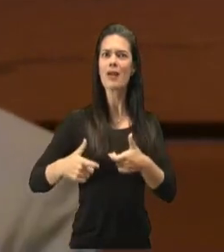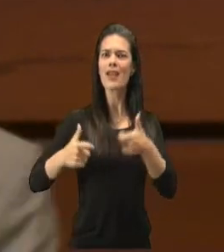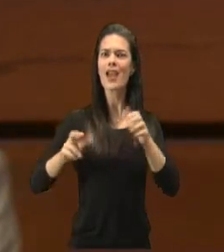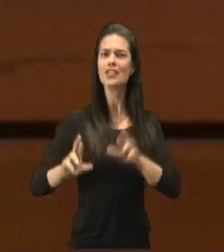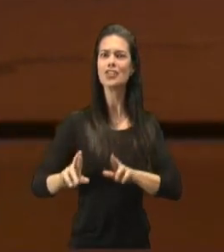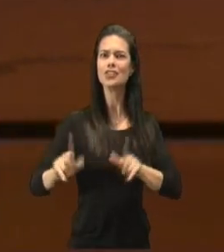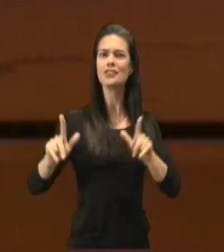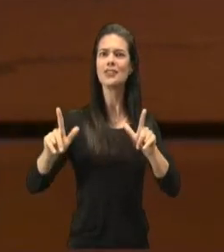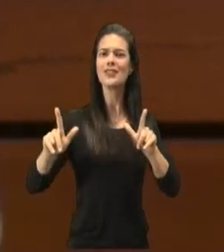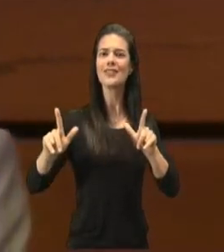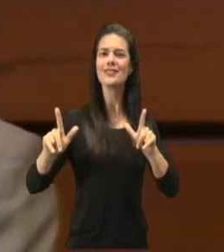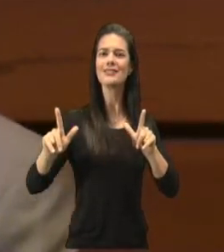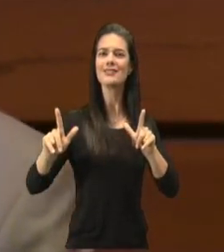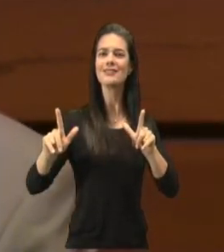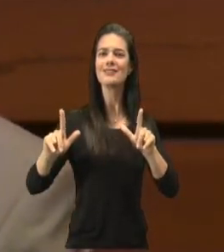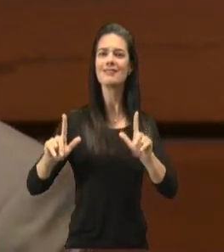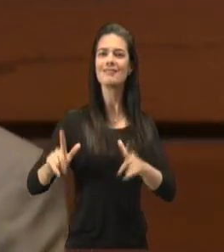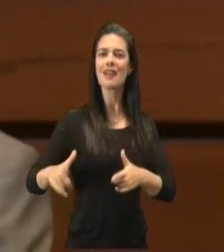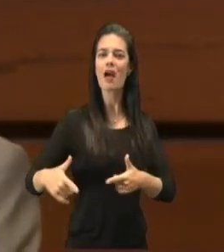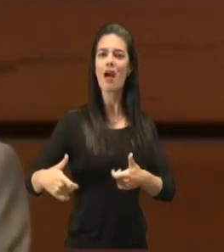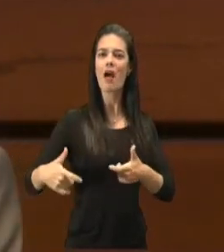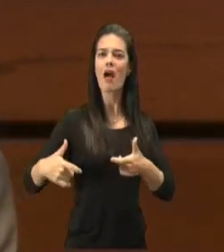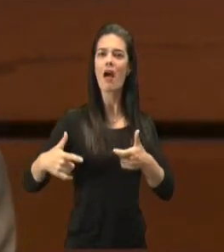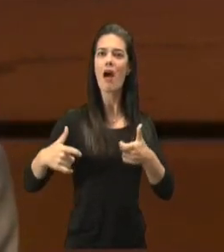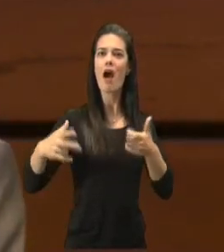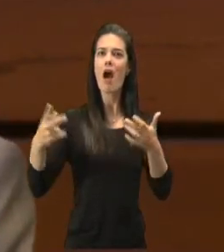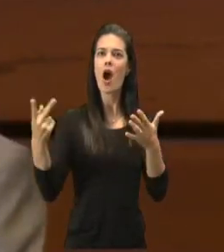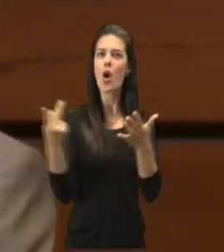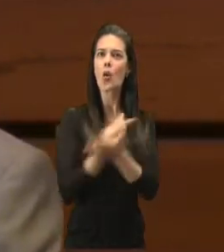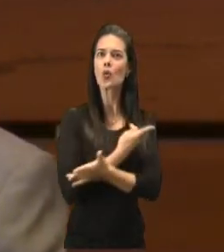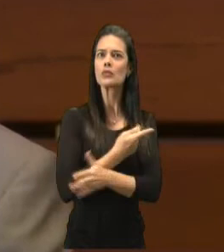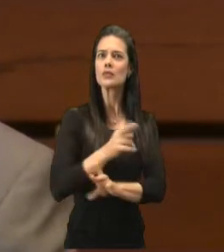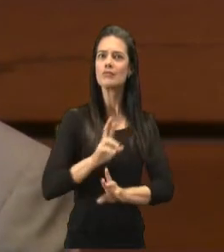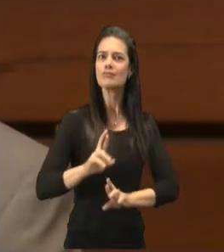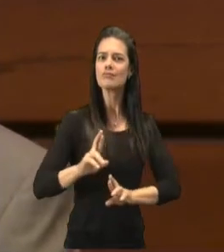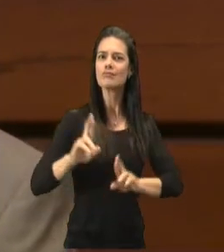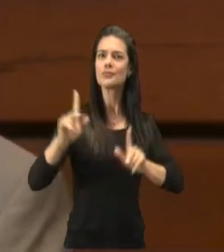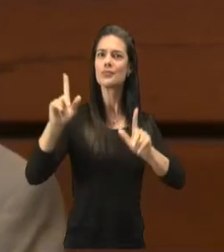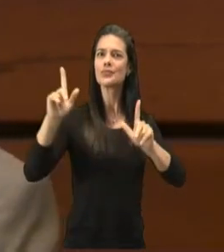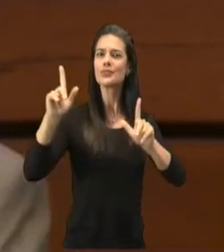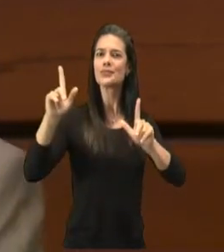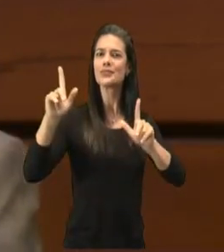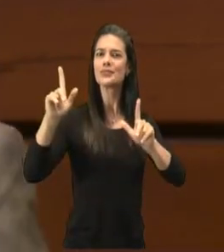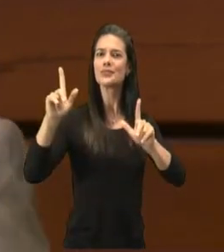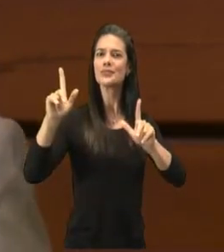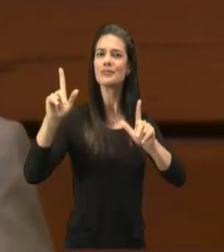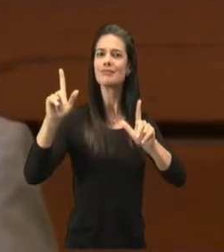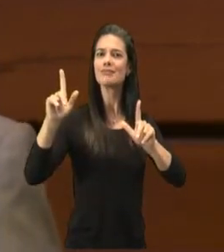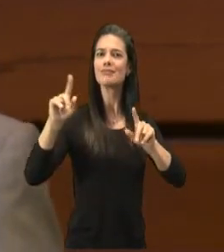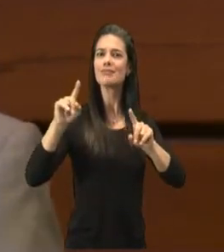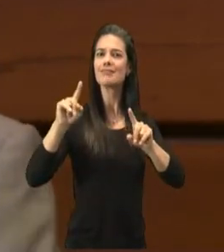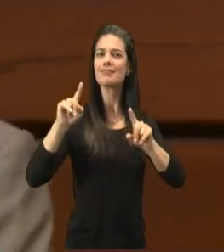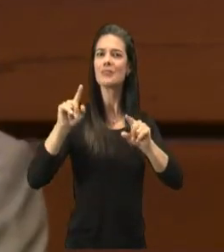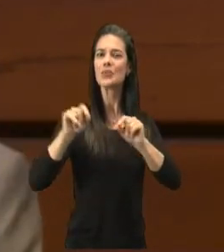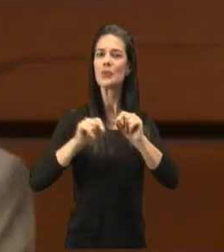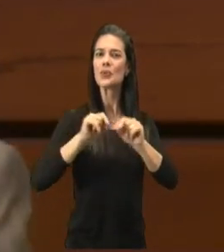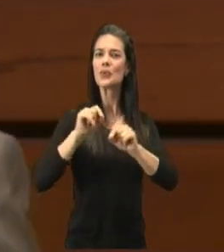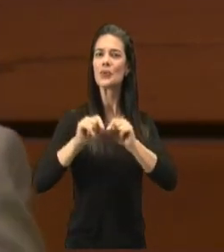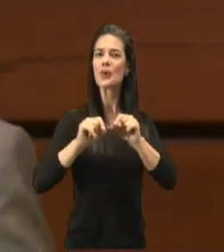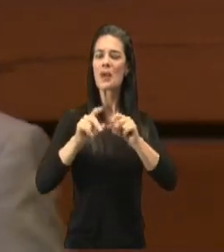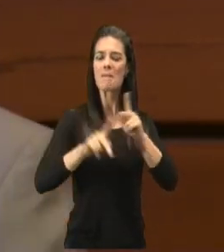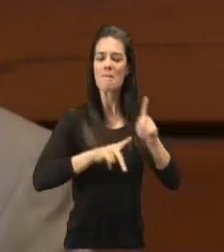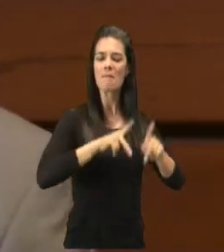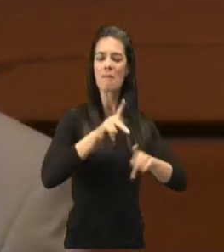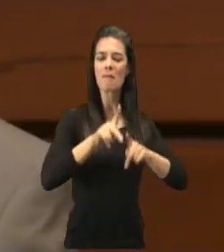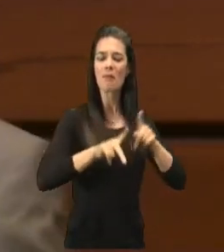mas naquela batalha houve algo diferente, houve algo que contaminou toda a